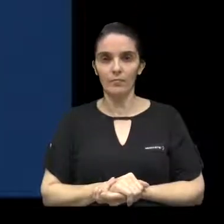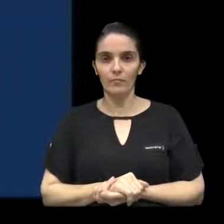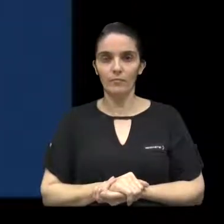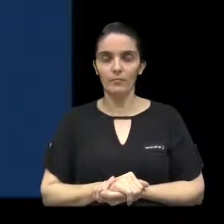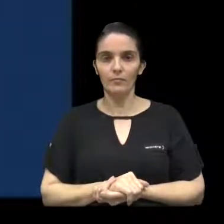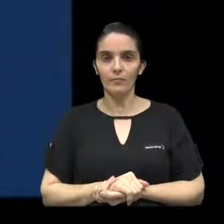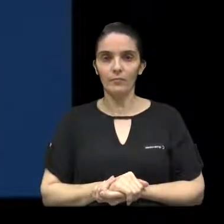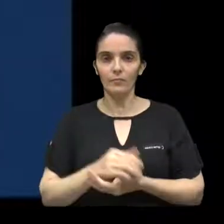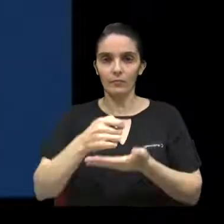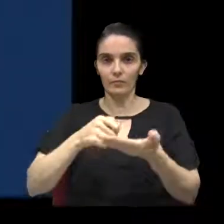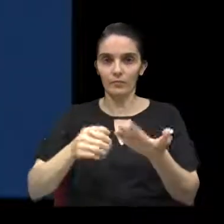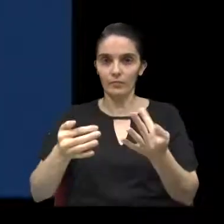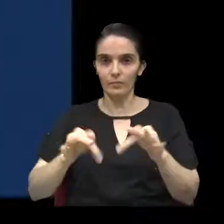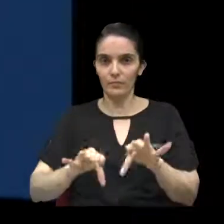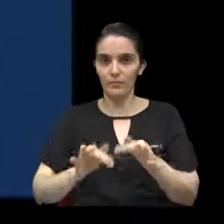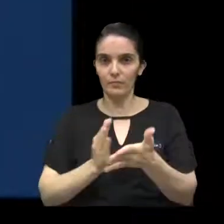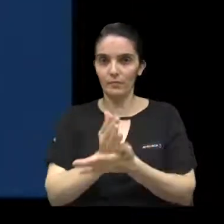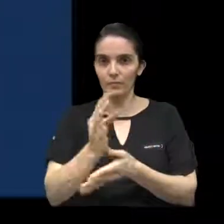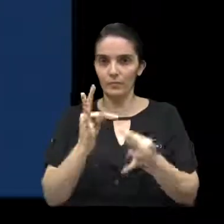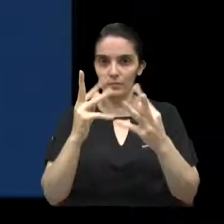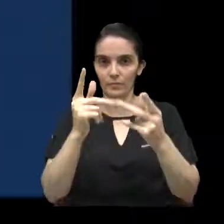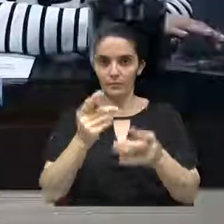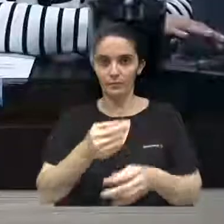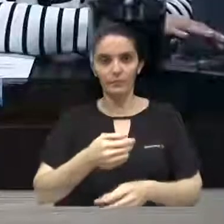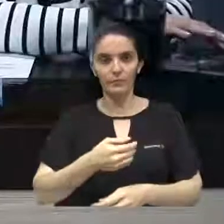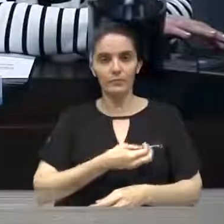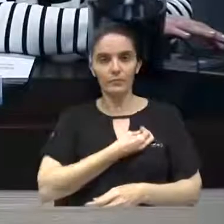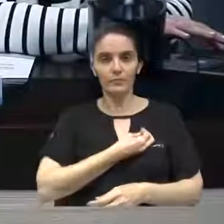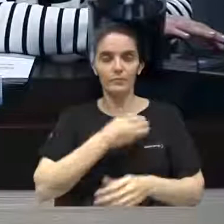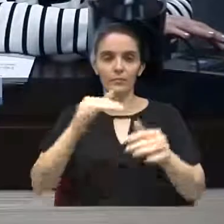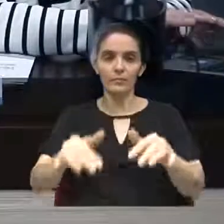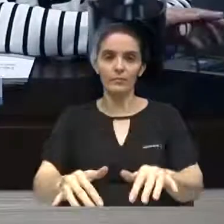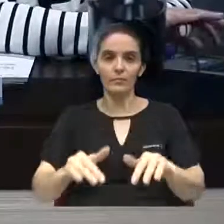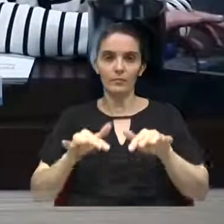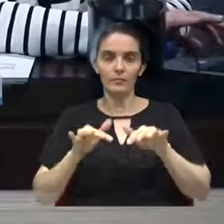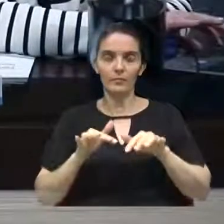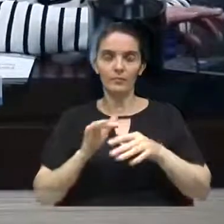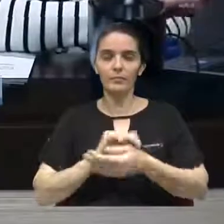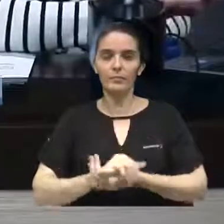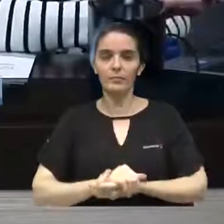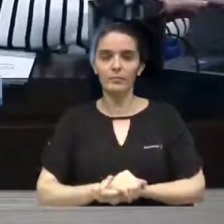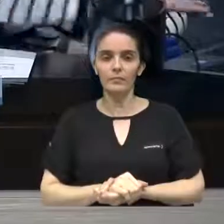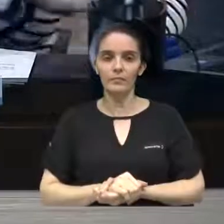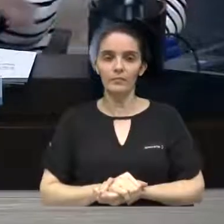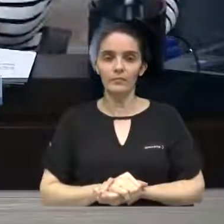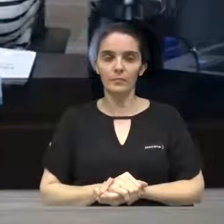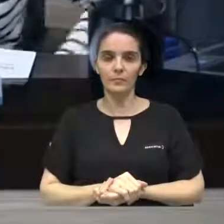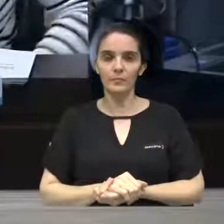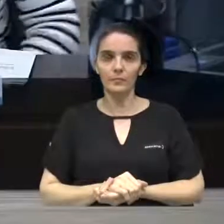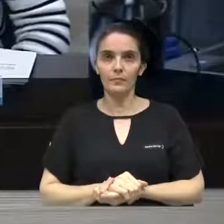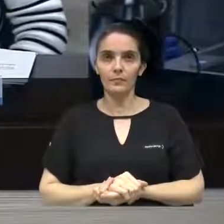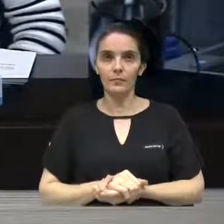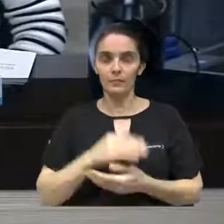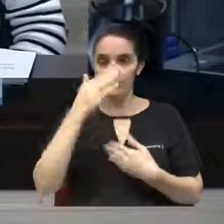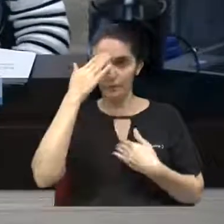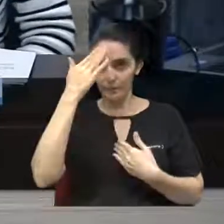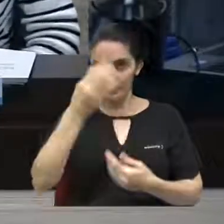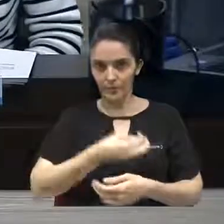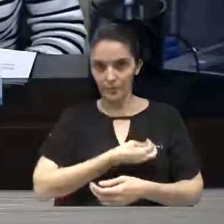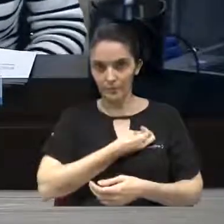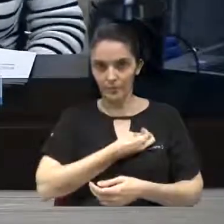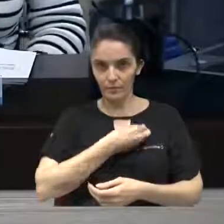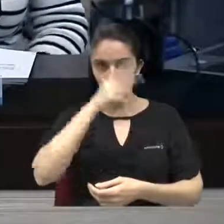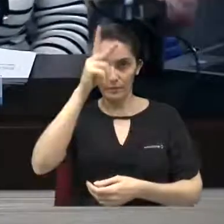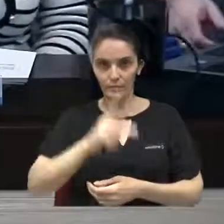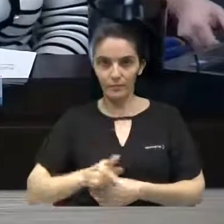A redação final foi aprovada por todos os presentes, vereadores presentes no plenário. Queria agradecer a presença do